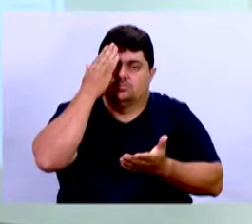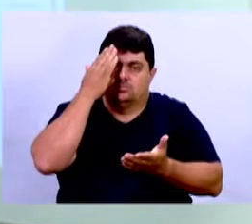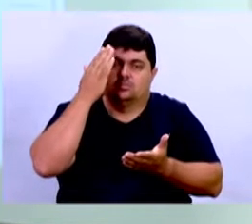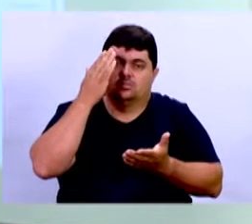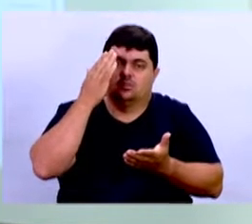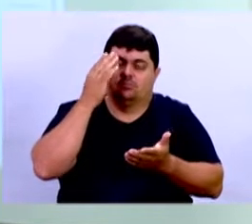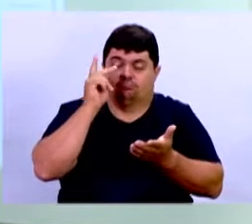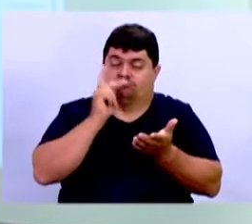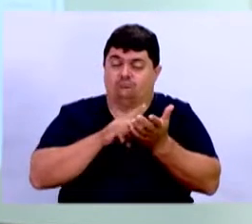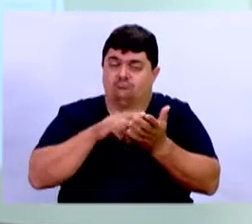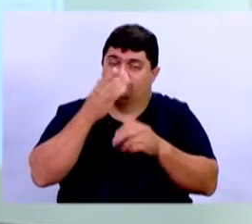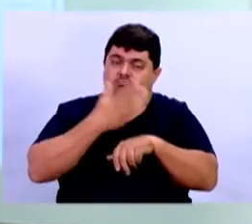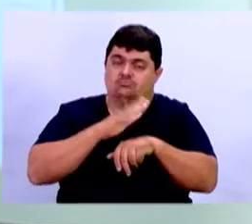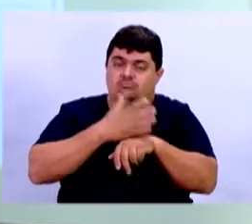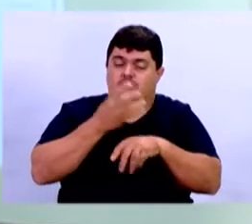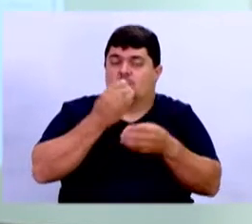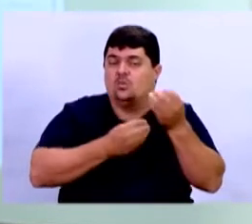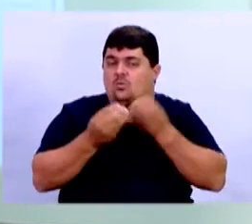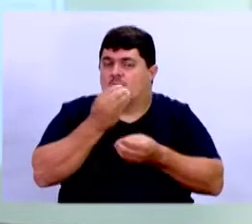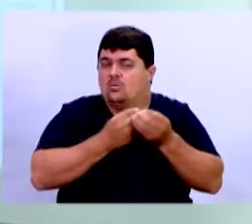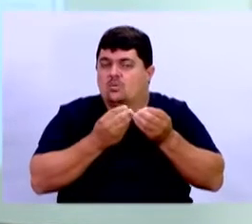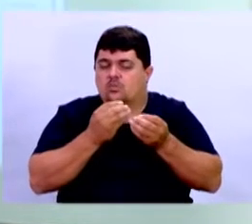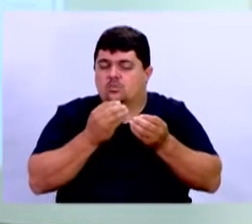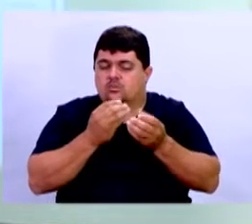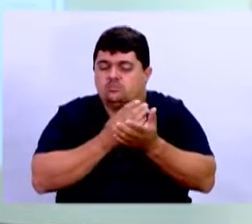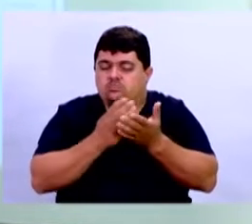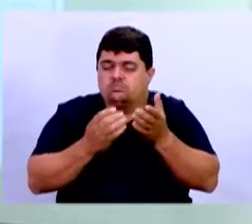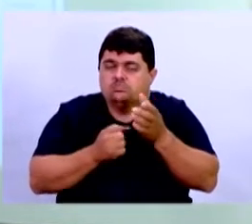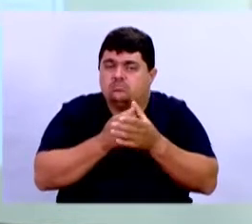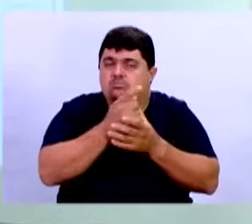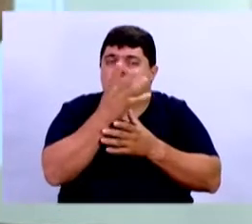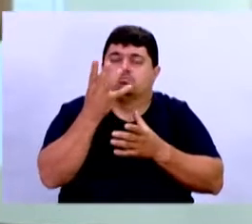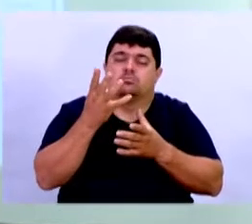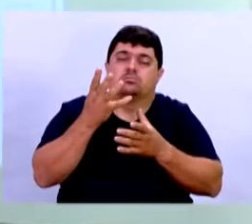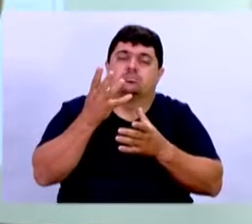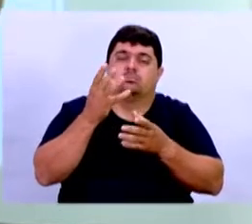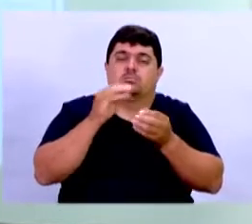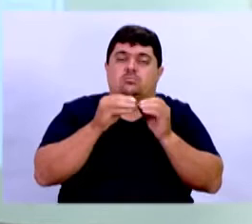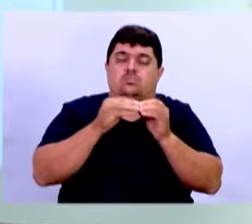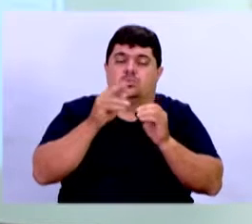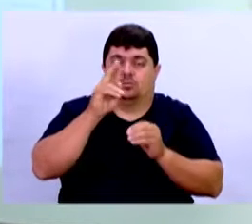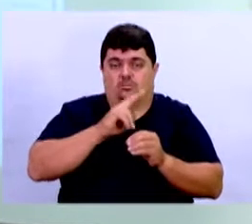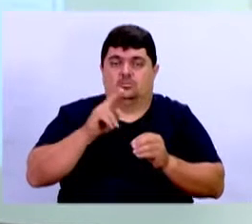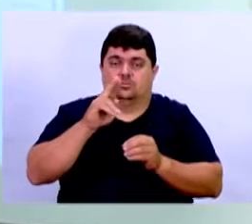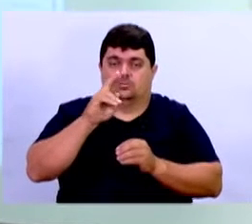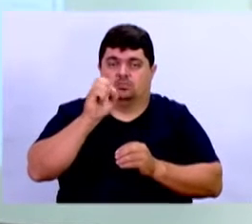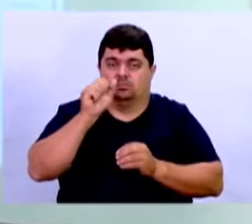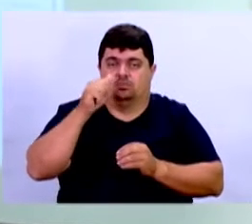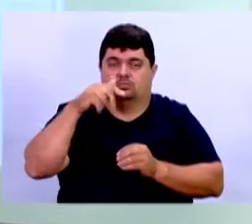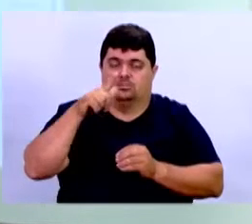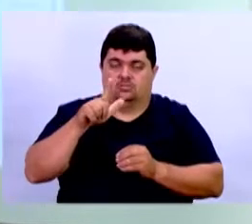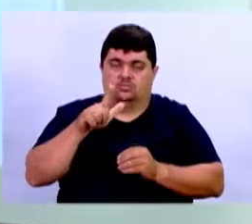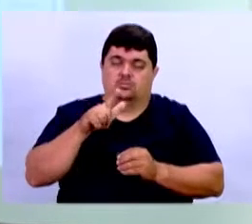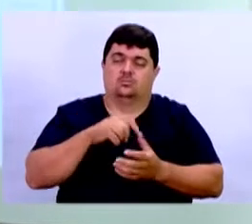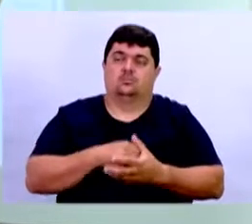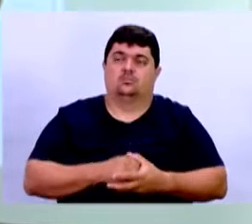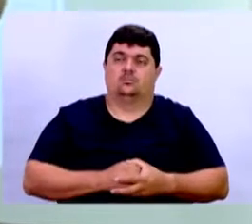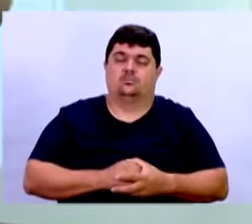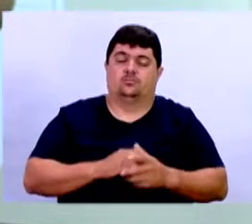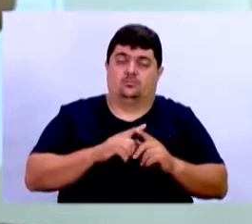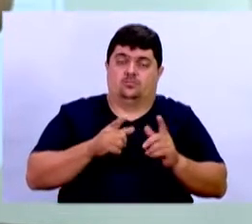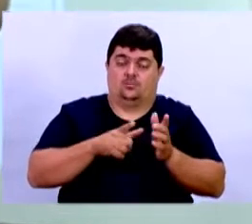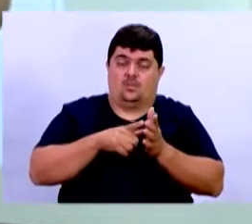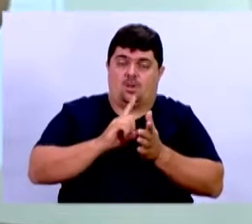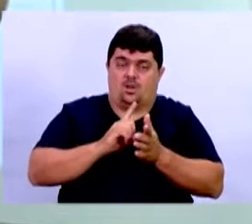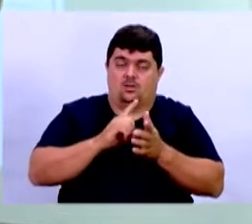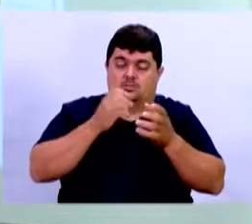maneira prática como que a gente vai começar a construir o nosso banco de dados utilizando o MySQL. Mas antes